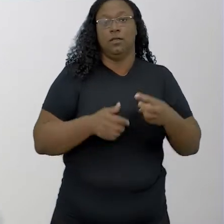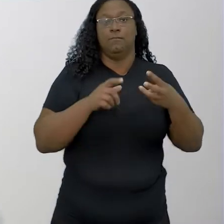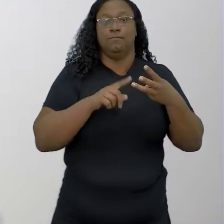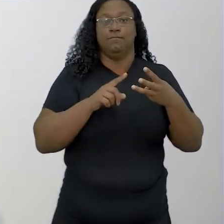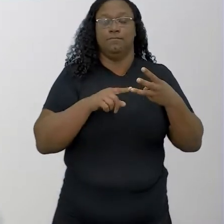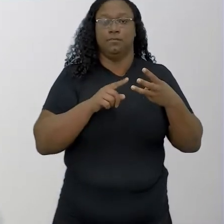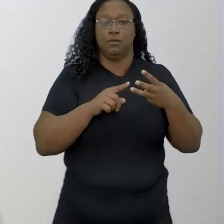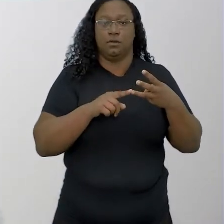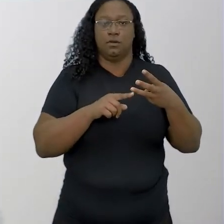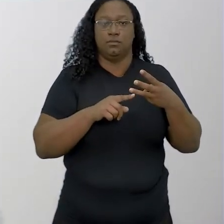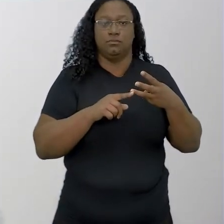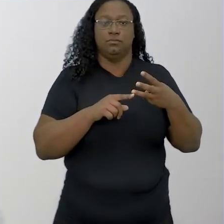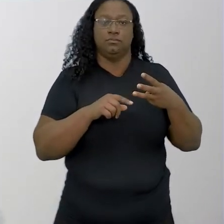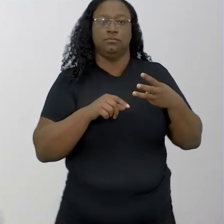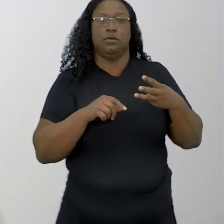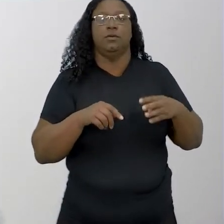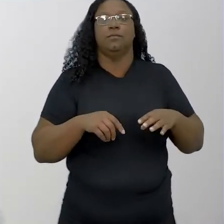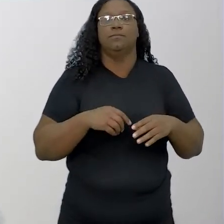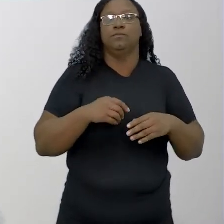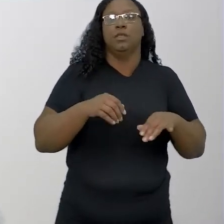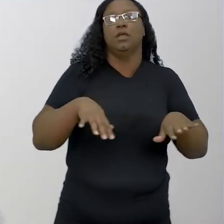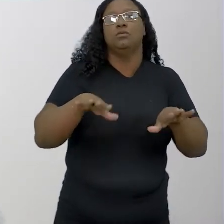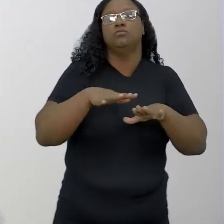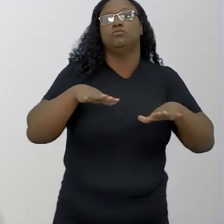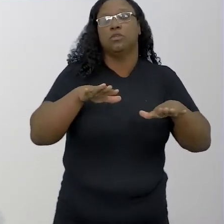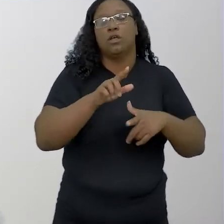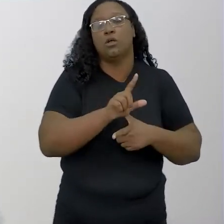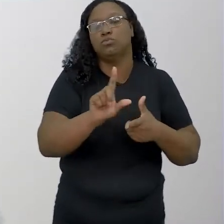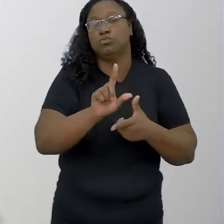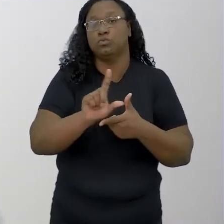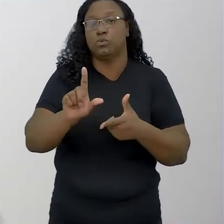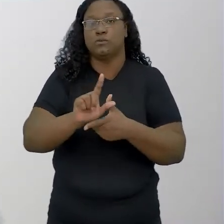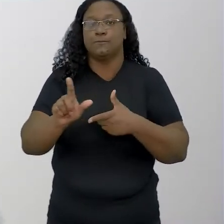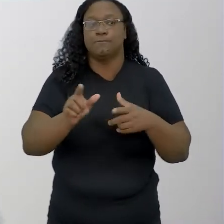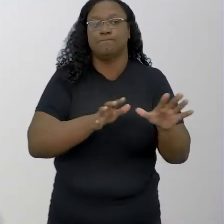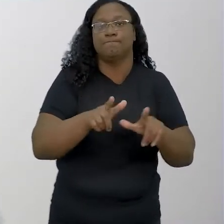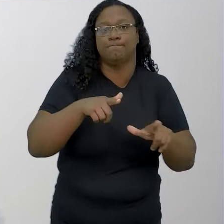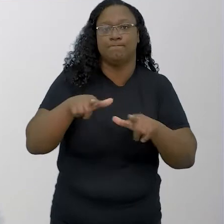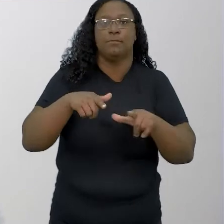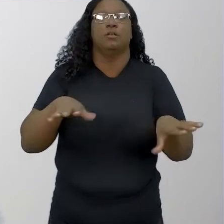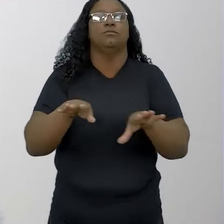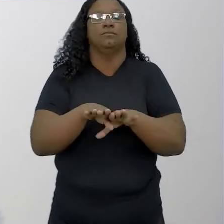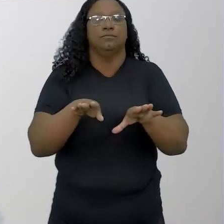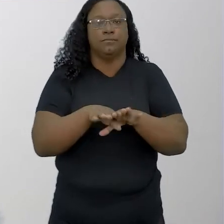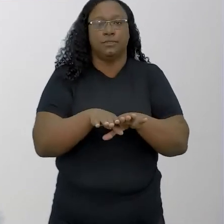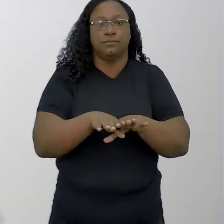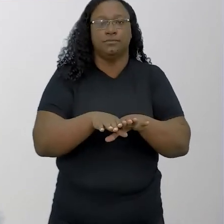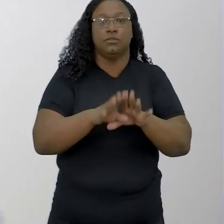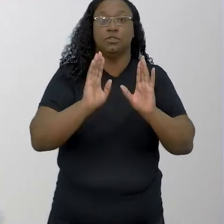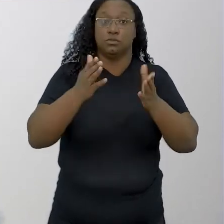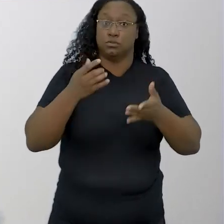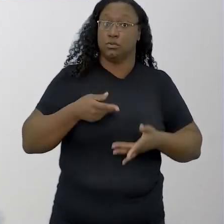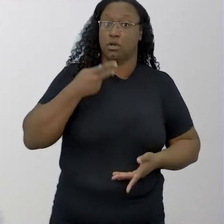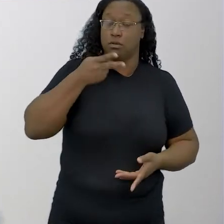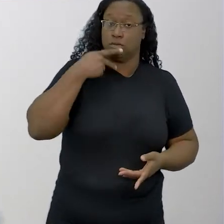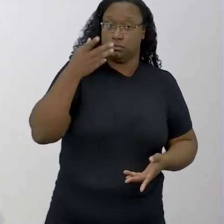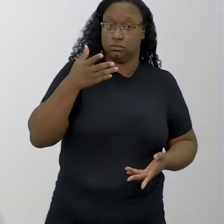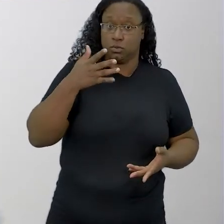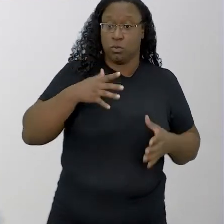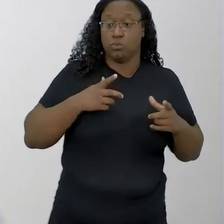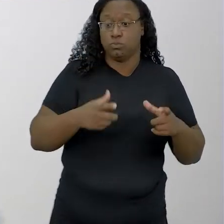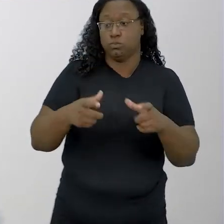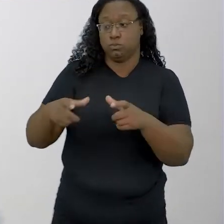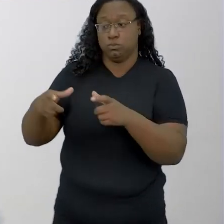terciária relacionada a comércio e serviço. E eu já disse para vocês que boa parte dos países e cidades,